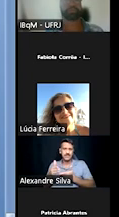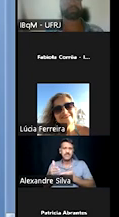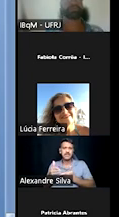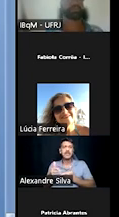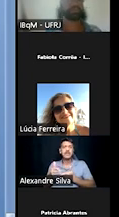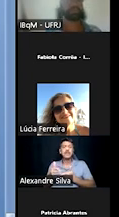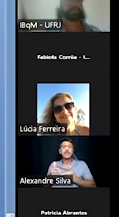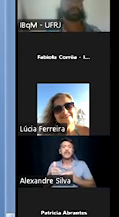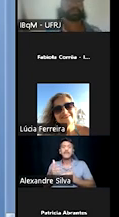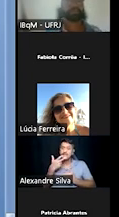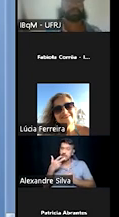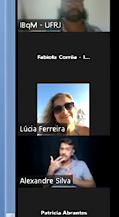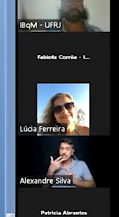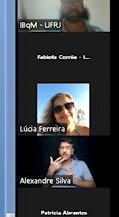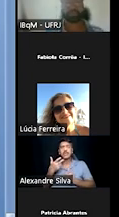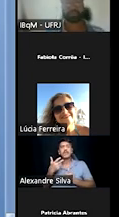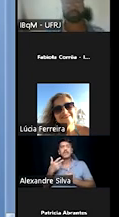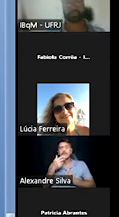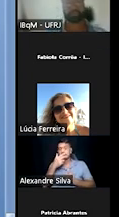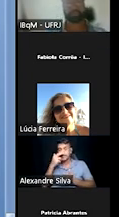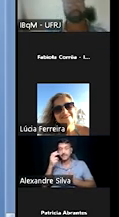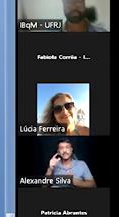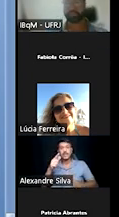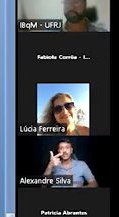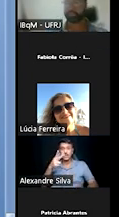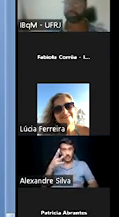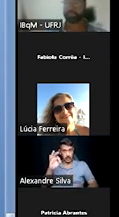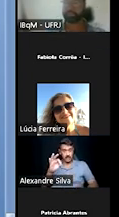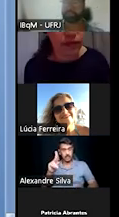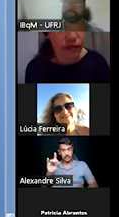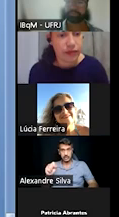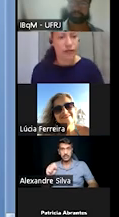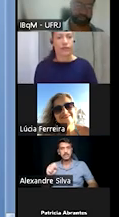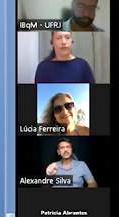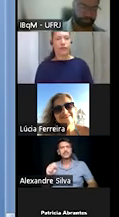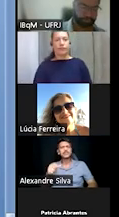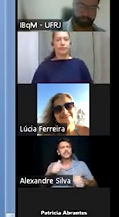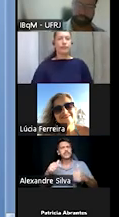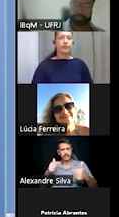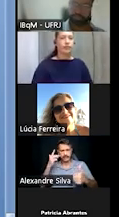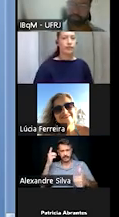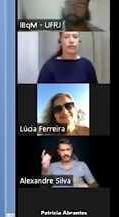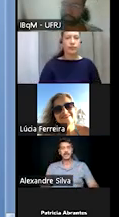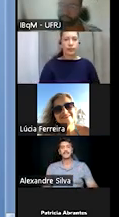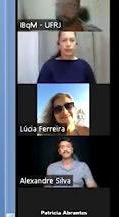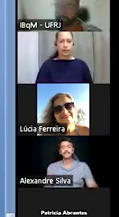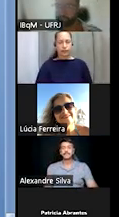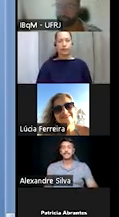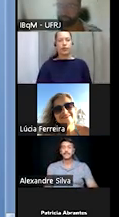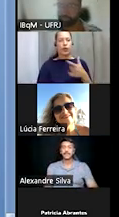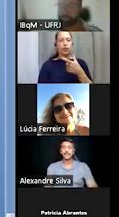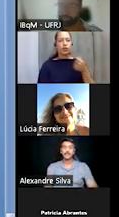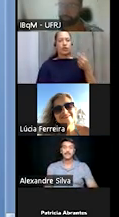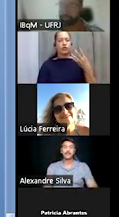Se nós considerarmos que há 240 dias úteis de trabalho, sem incluir meio expediente aos